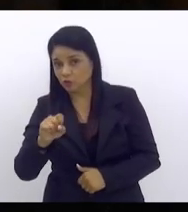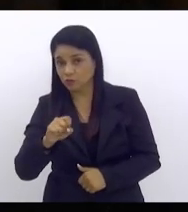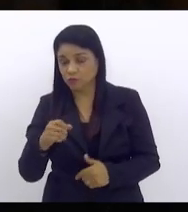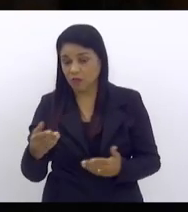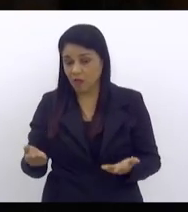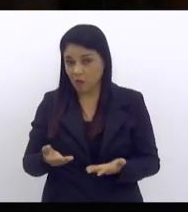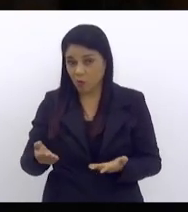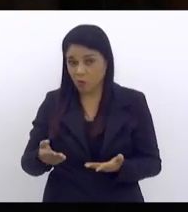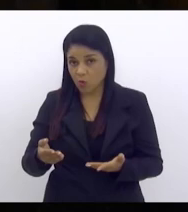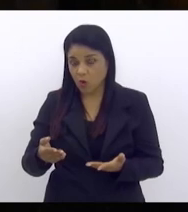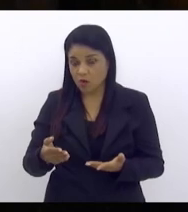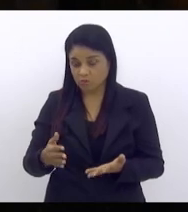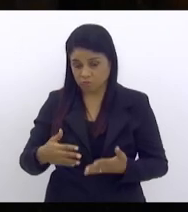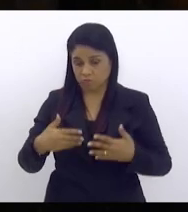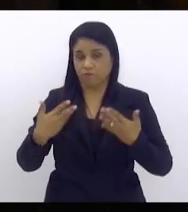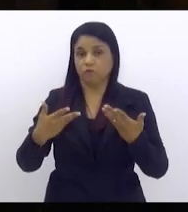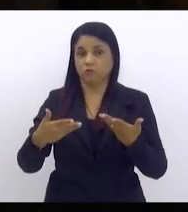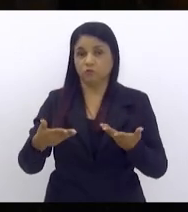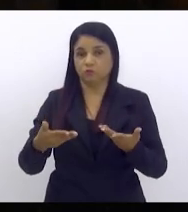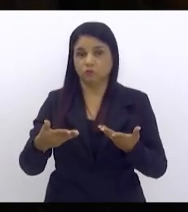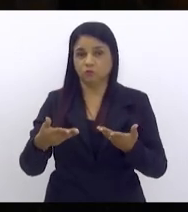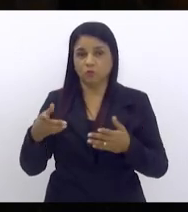com uma firma americana,